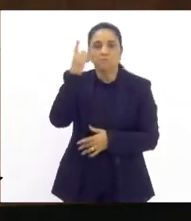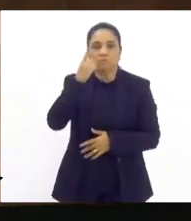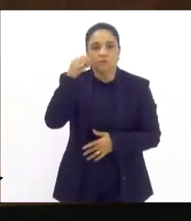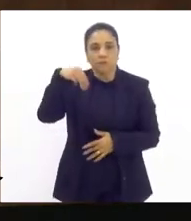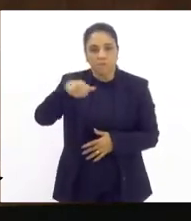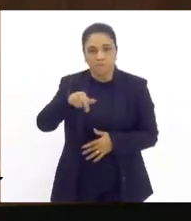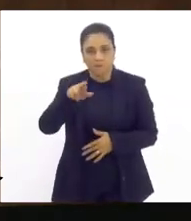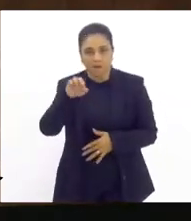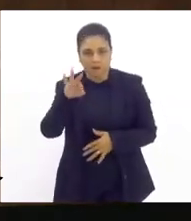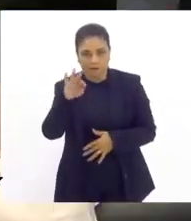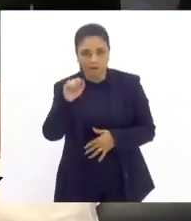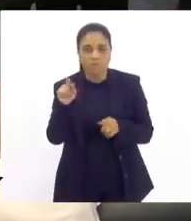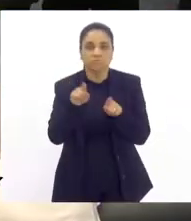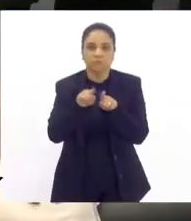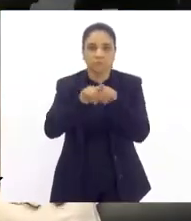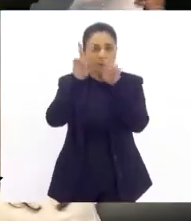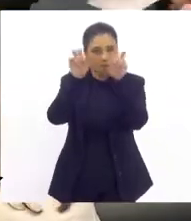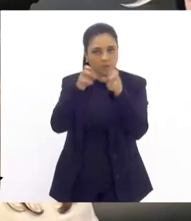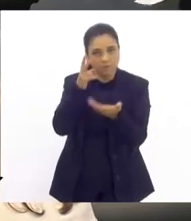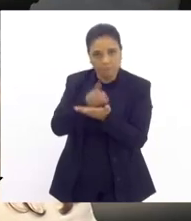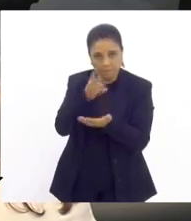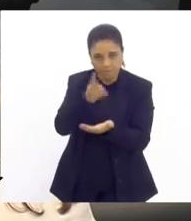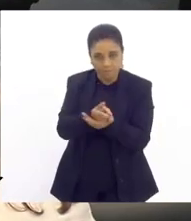com a matéria também obrigado presidente